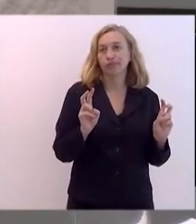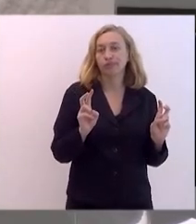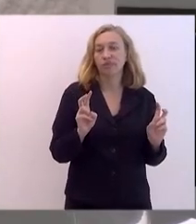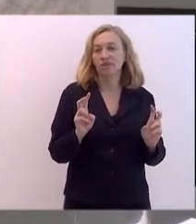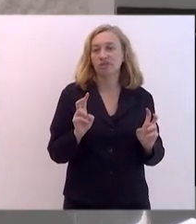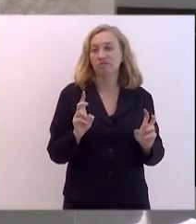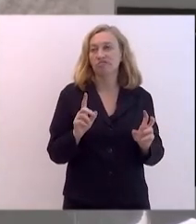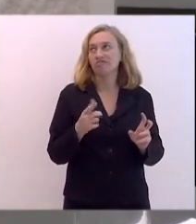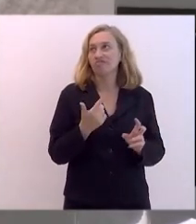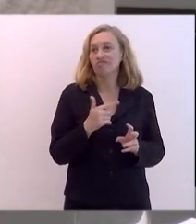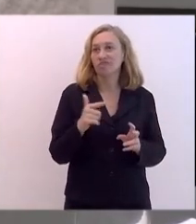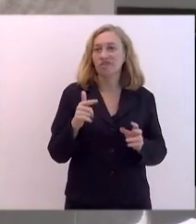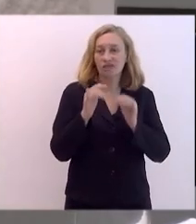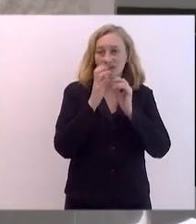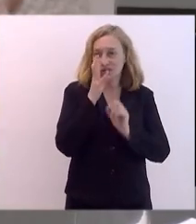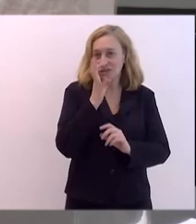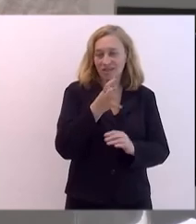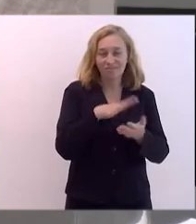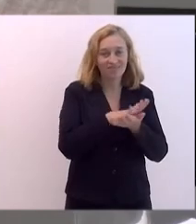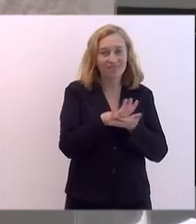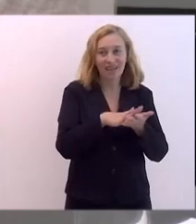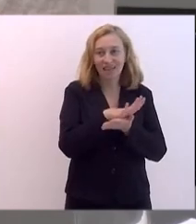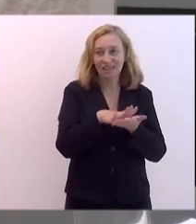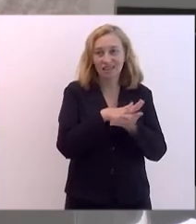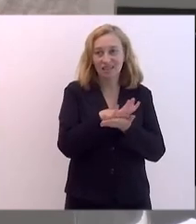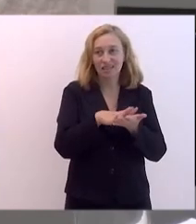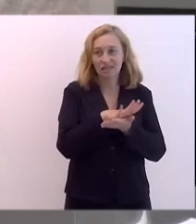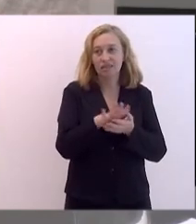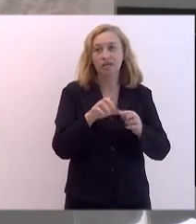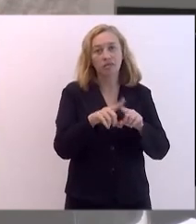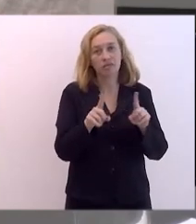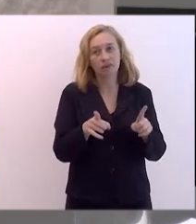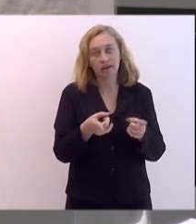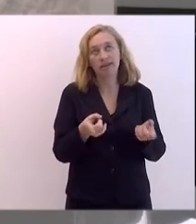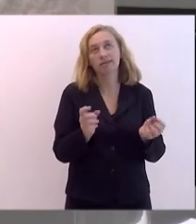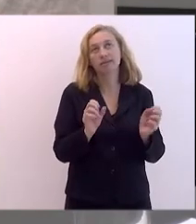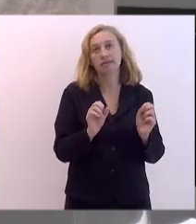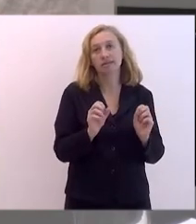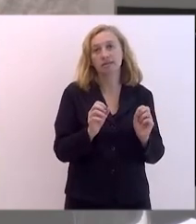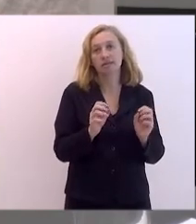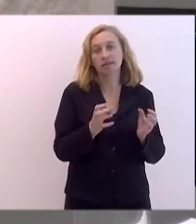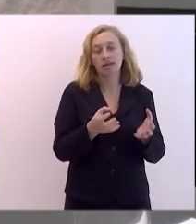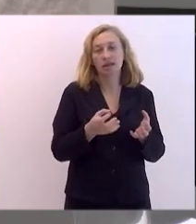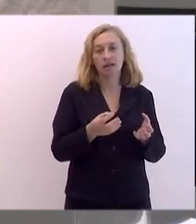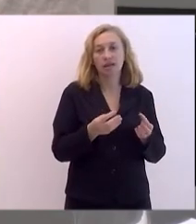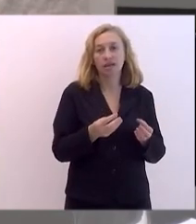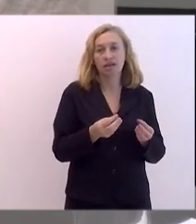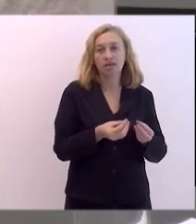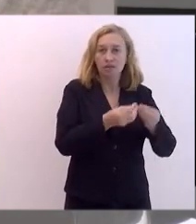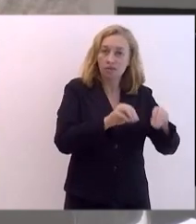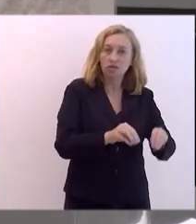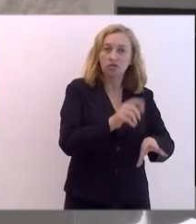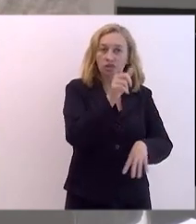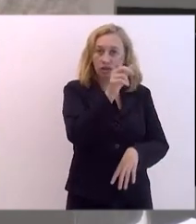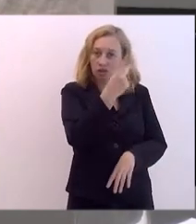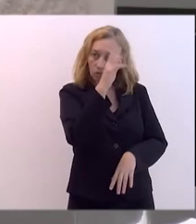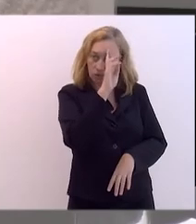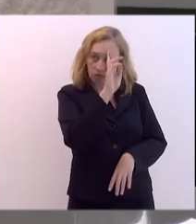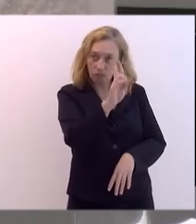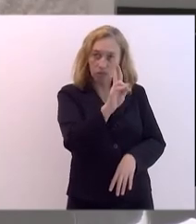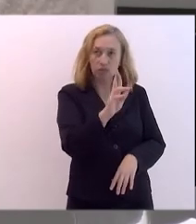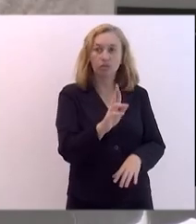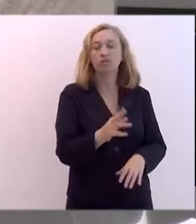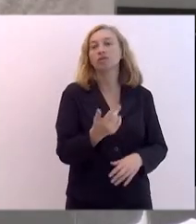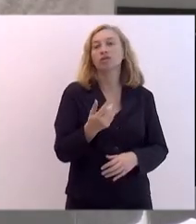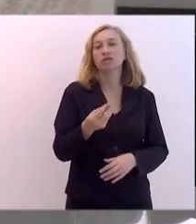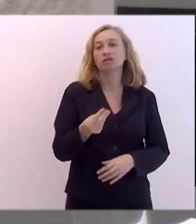sentença, não tiveram nem denúncia, não tiveram absolutamente nada, mas, de alguma forma, podem denegrir ou assassinar sua reputação. É mais